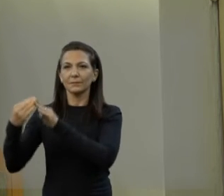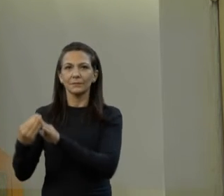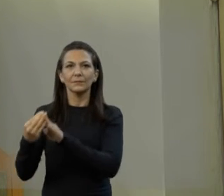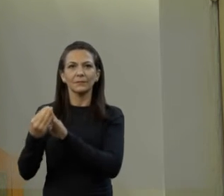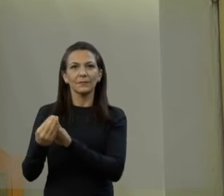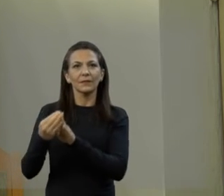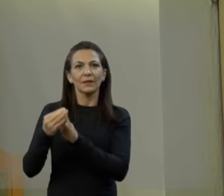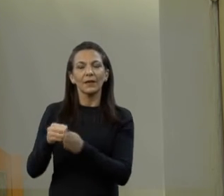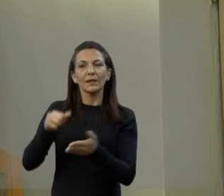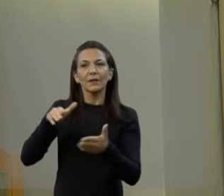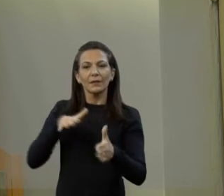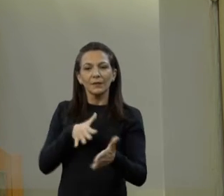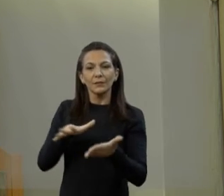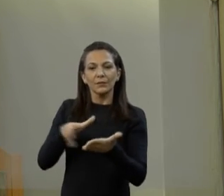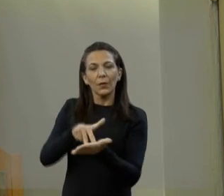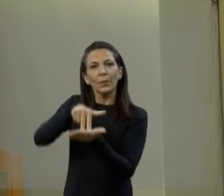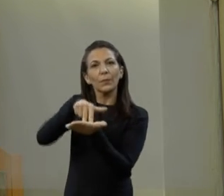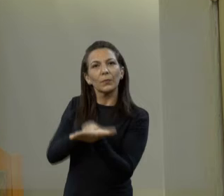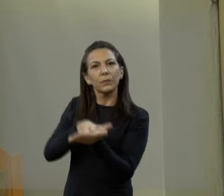a